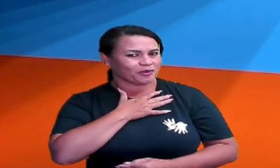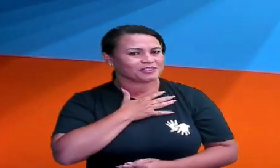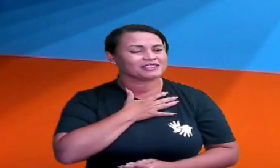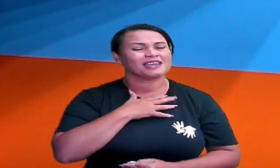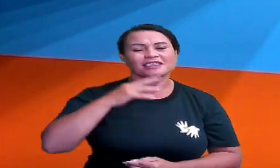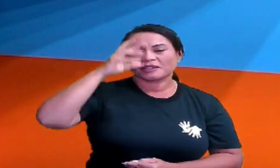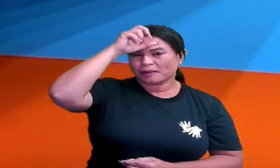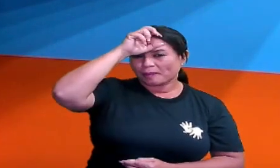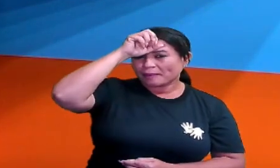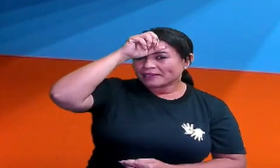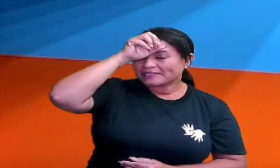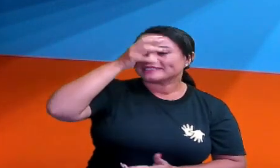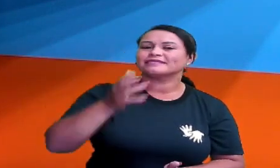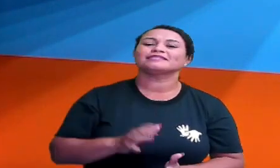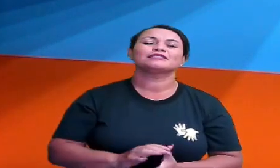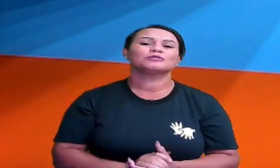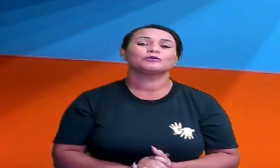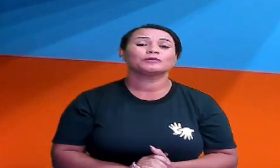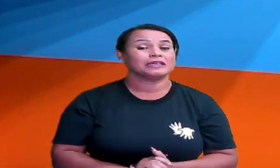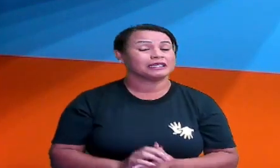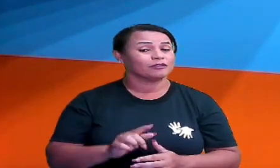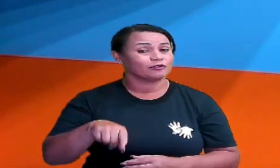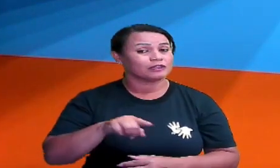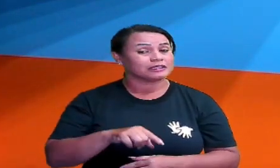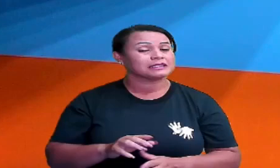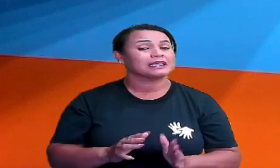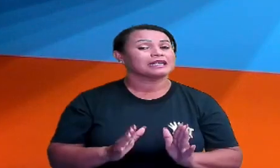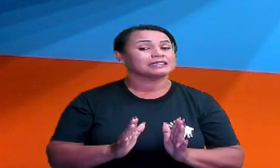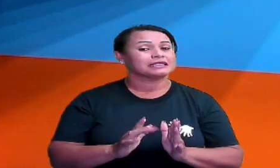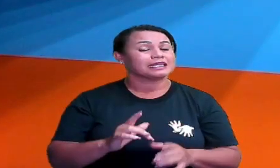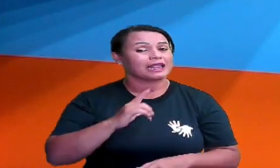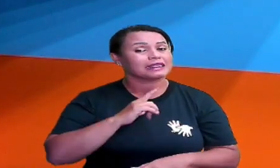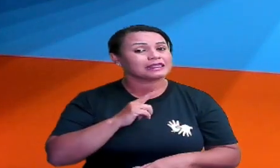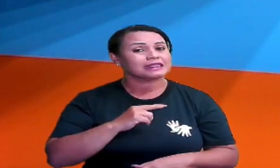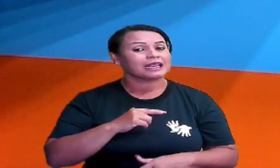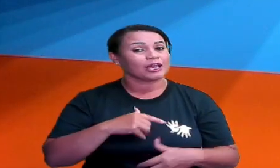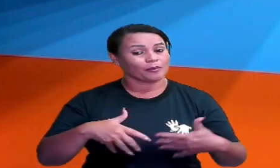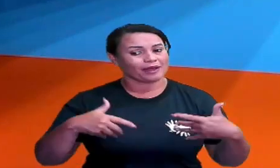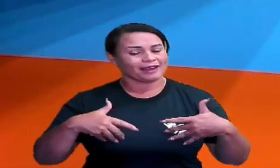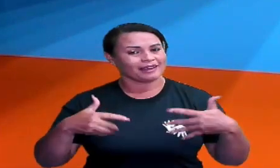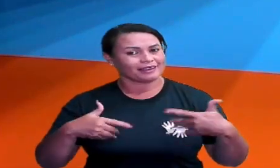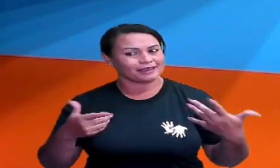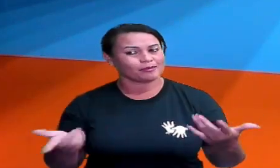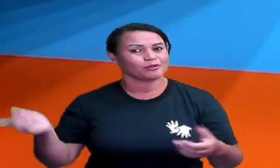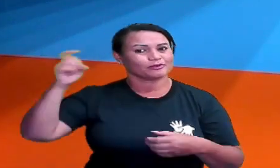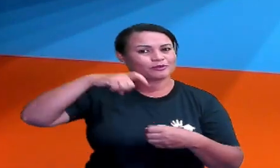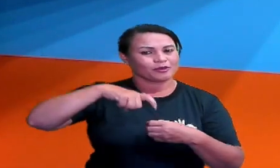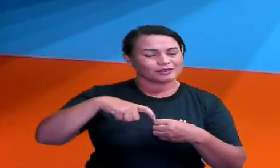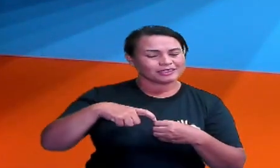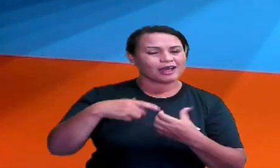tenham aprendido bastante, que mantenham aí esse gás para nós